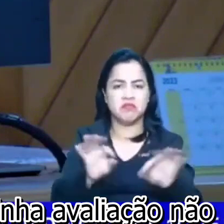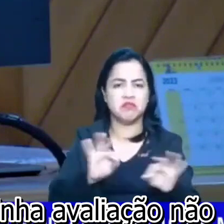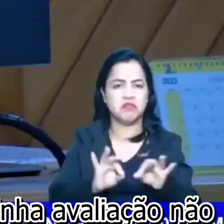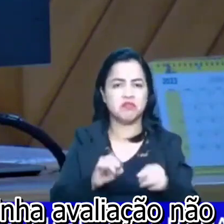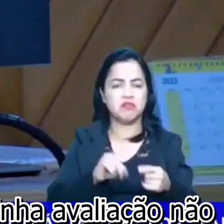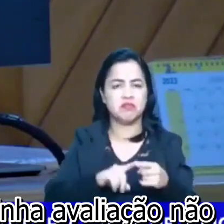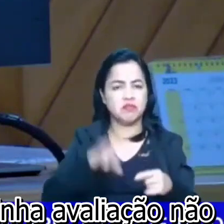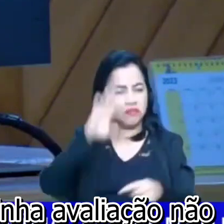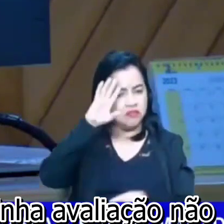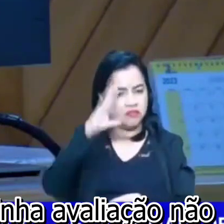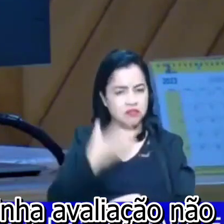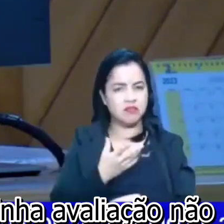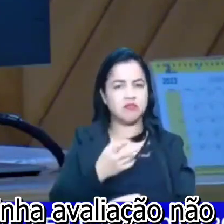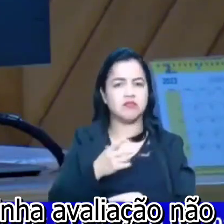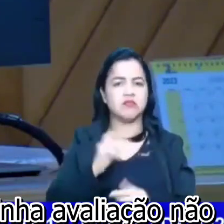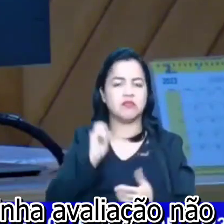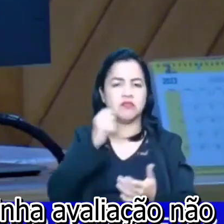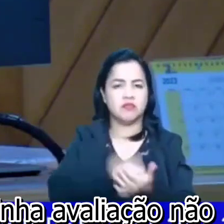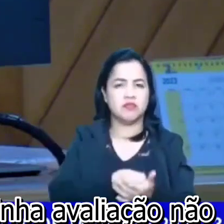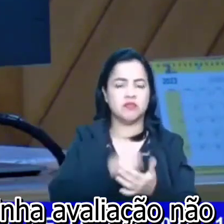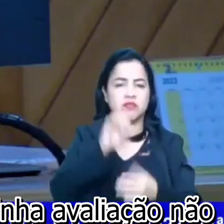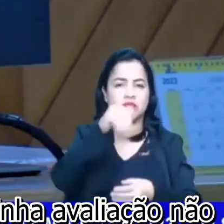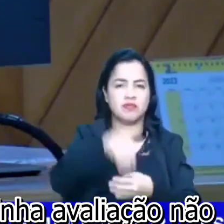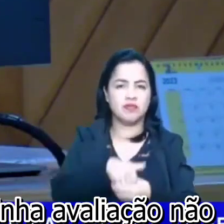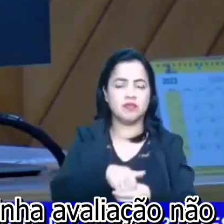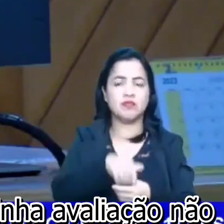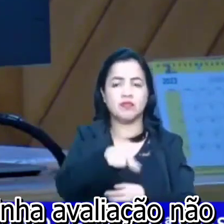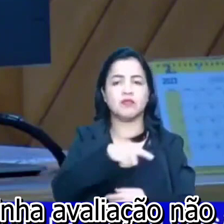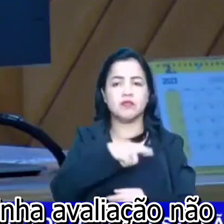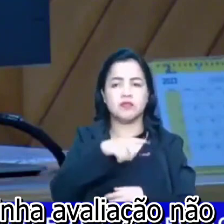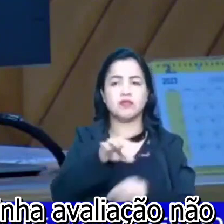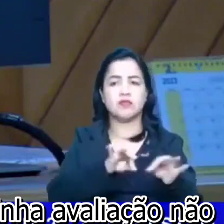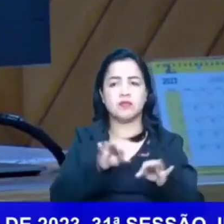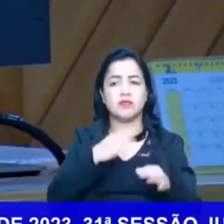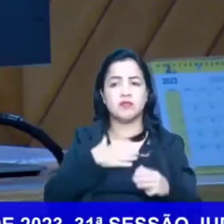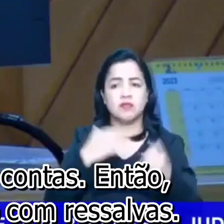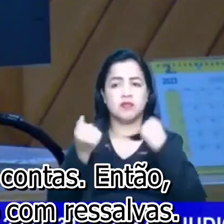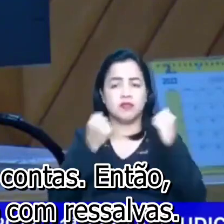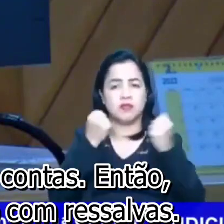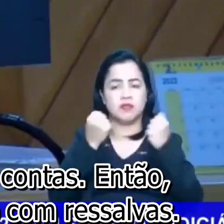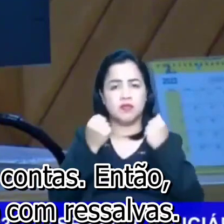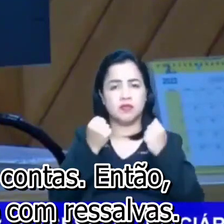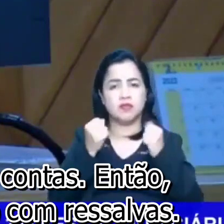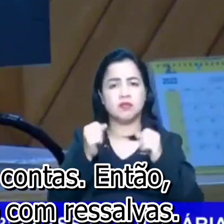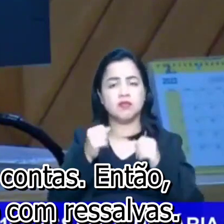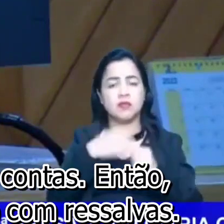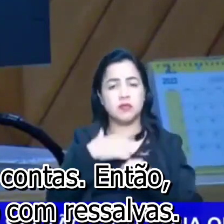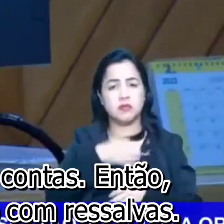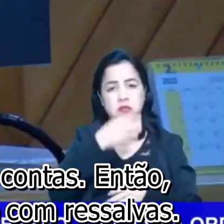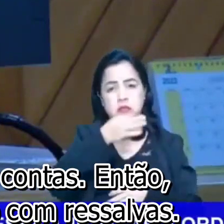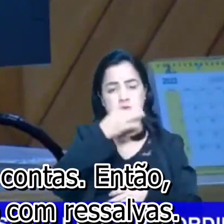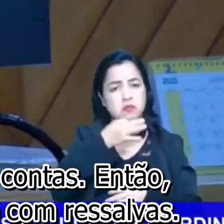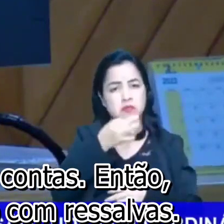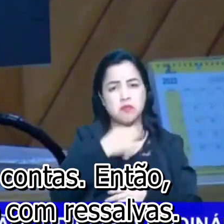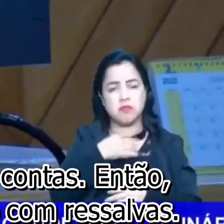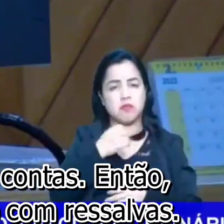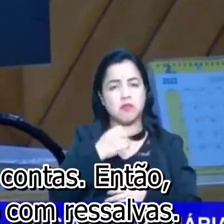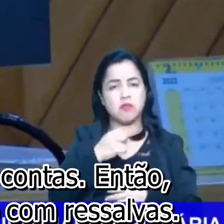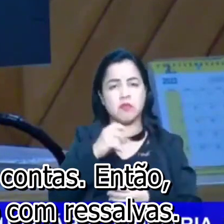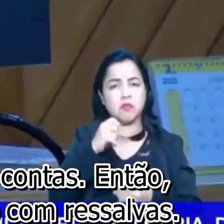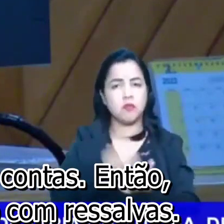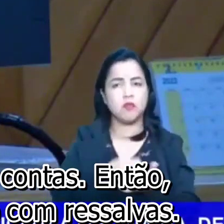e realização de gastos eleitorais, a irregularidade, na minha avaliação, não tem aptidão para comprometer